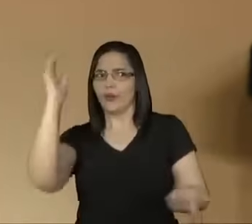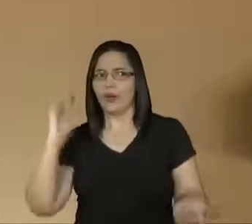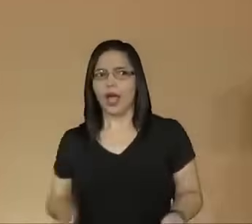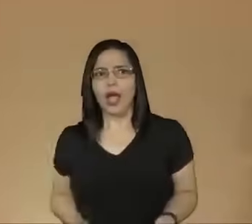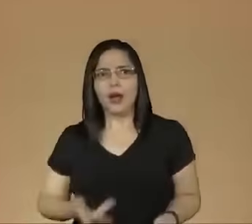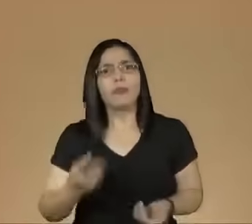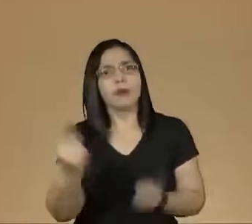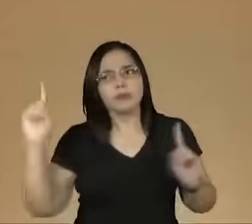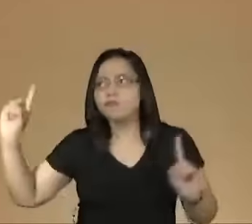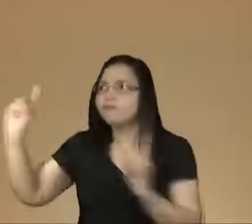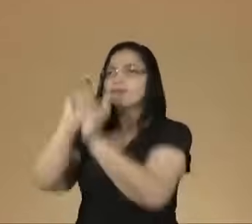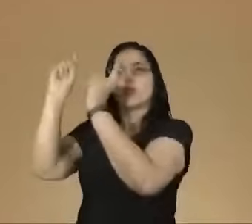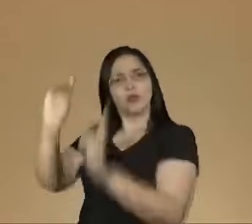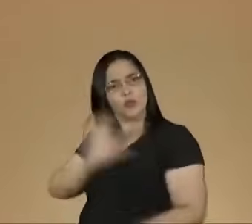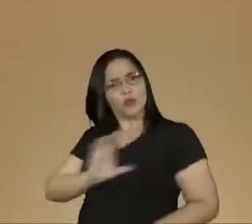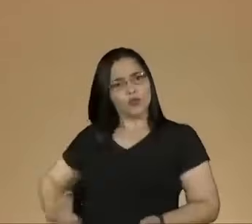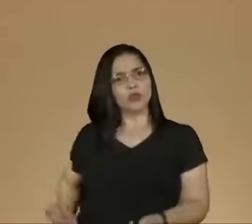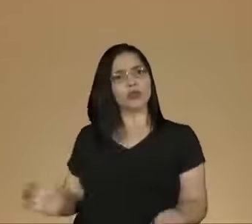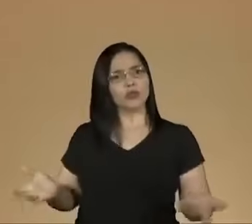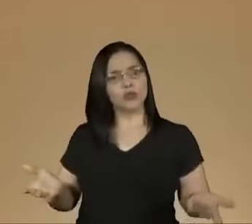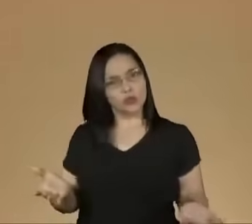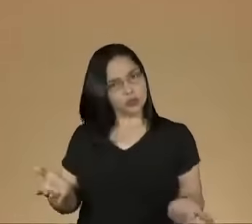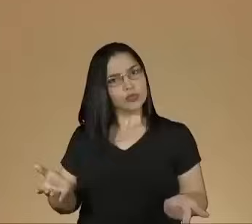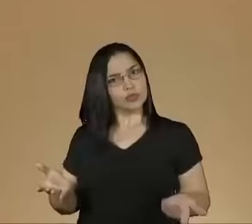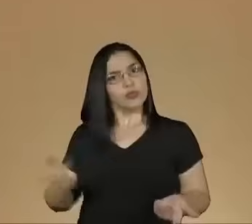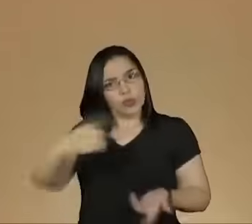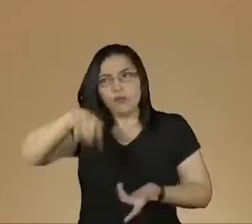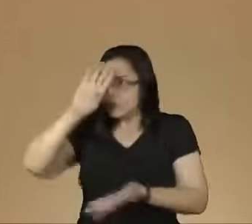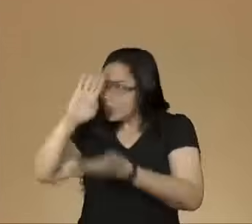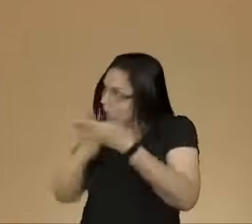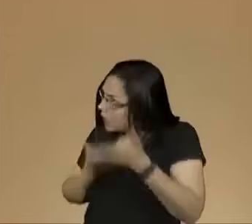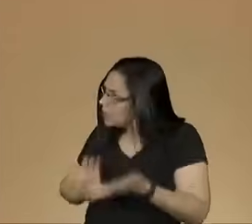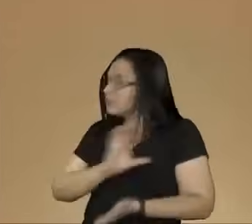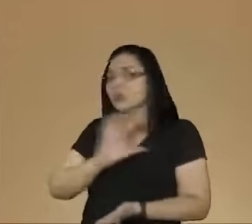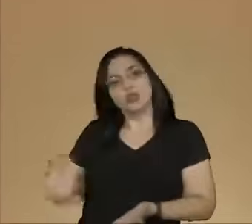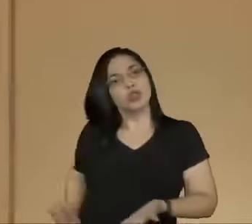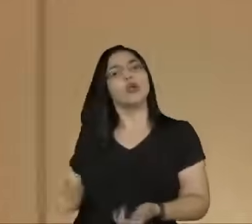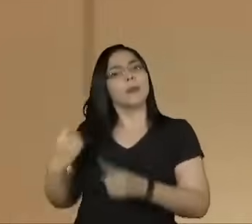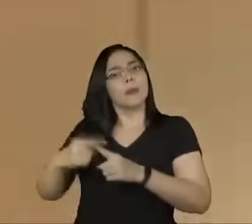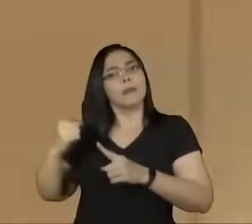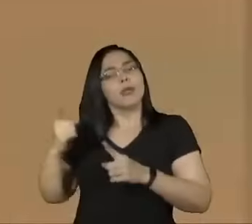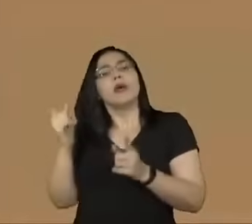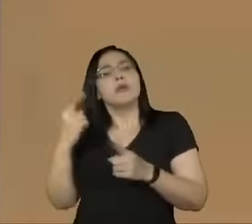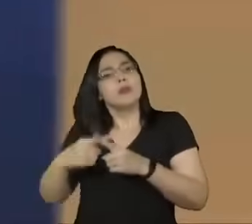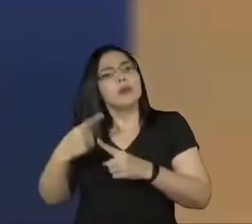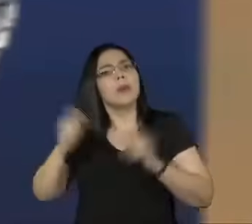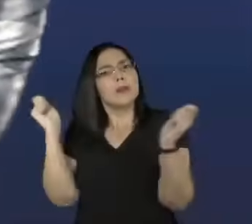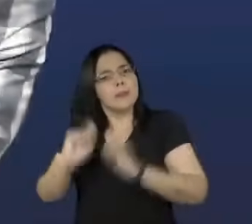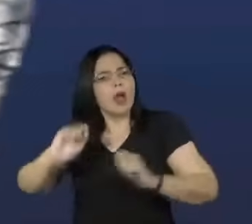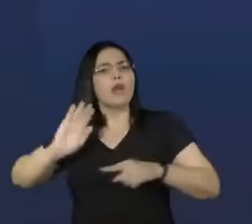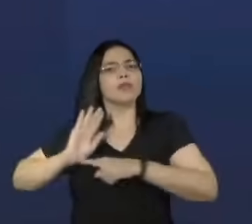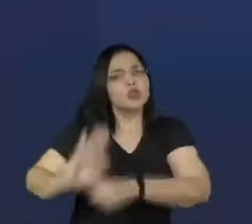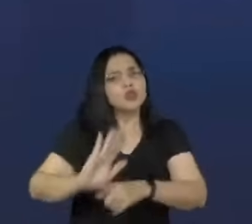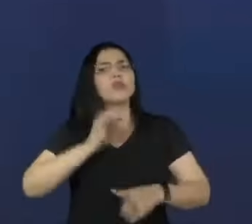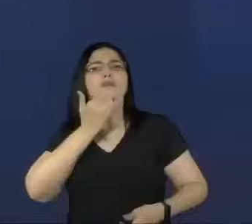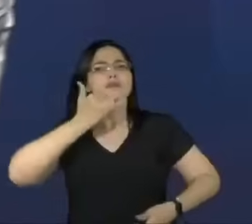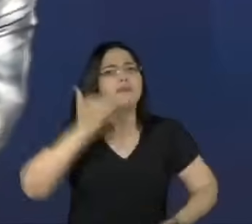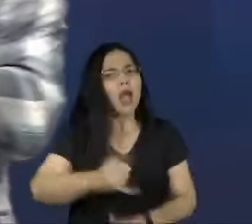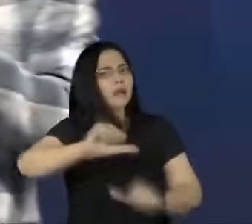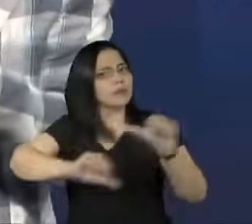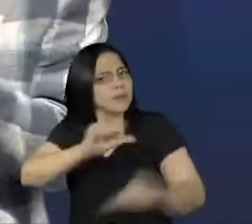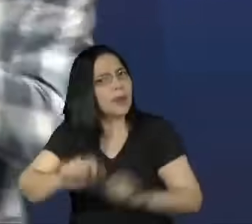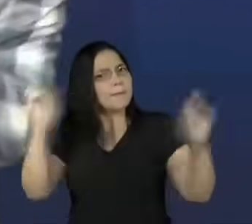você para ter um encontro com Cristo para crer nele que ele pode te ajudar que ele pode te abençoar que ele pode te perdoar que ele pode te